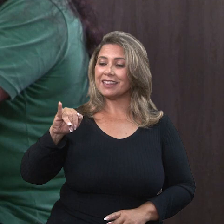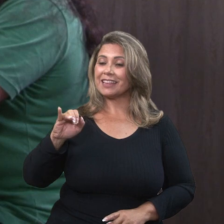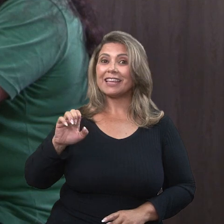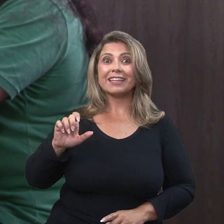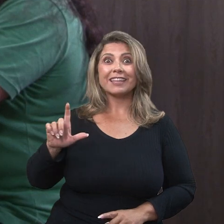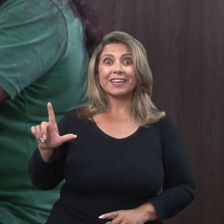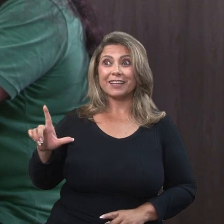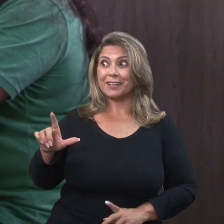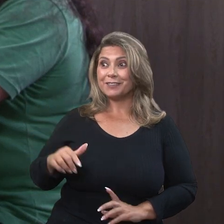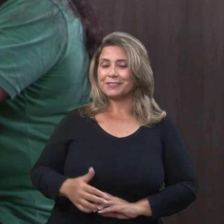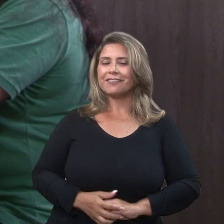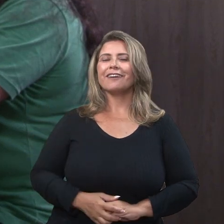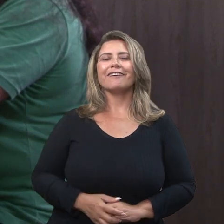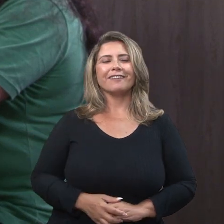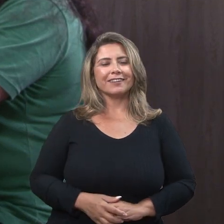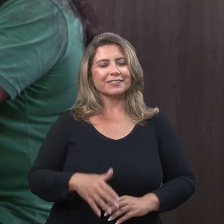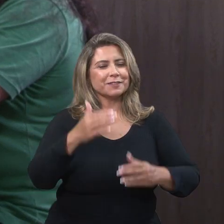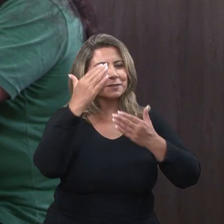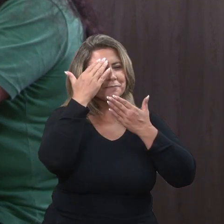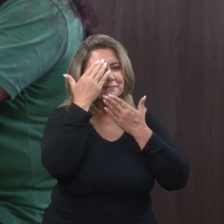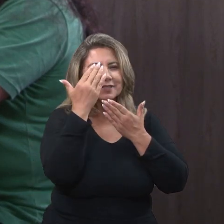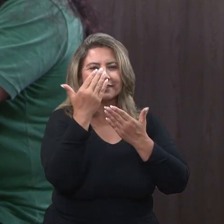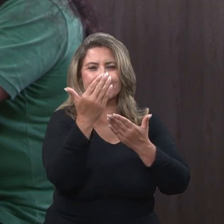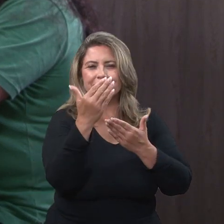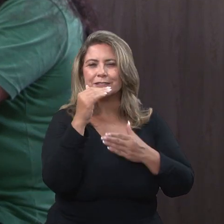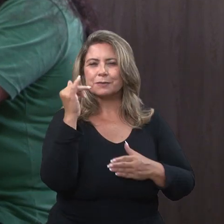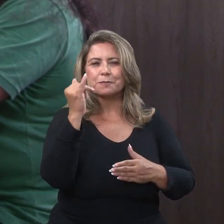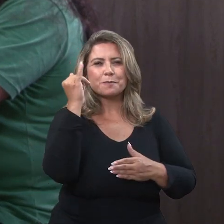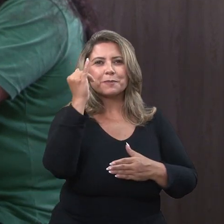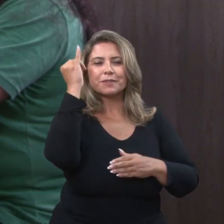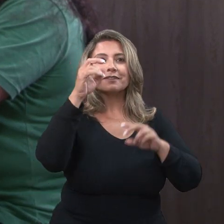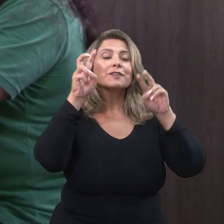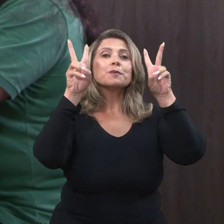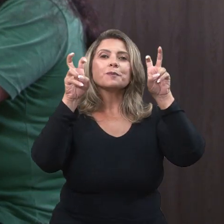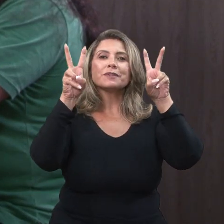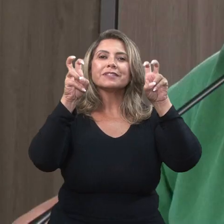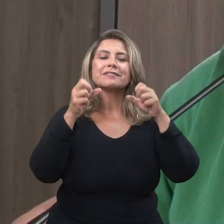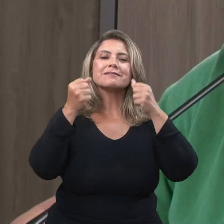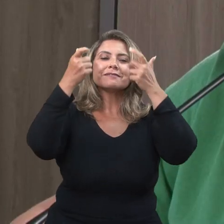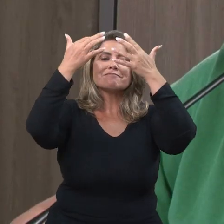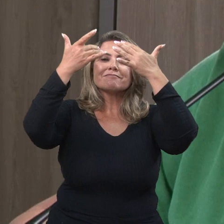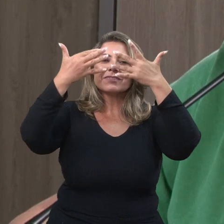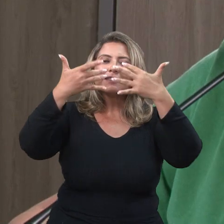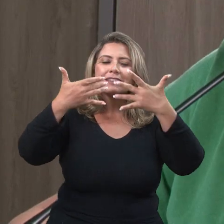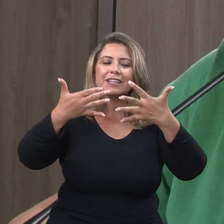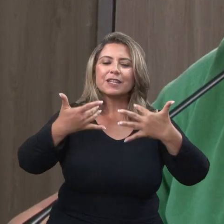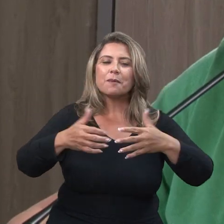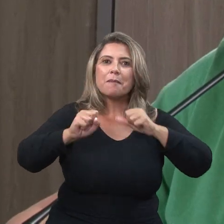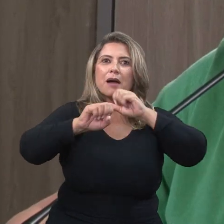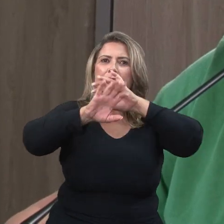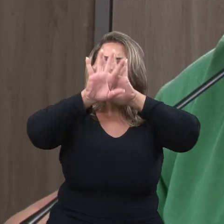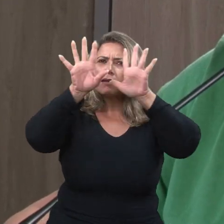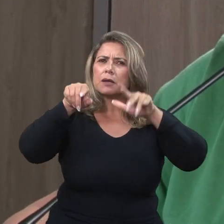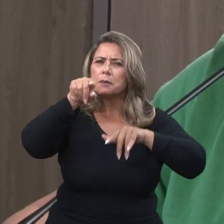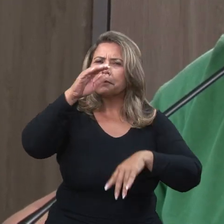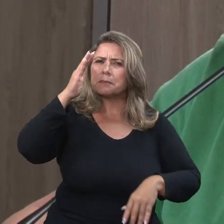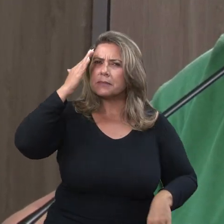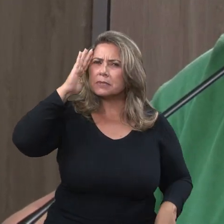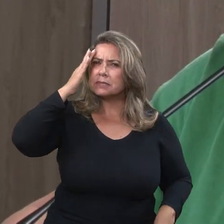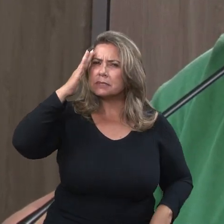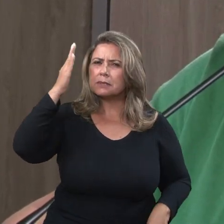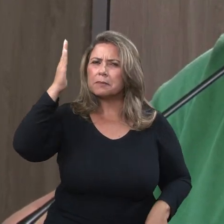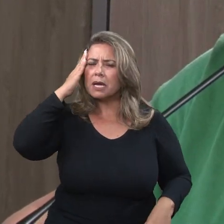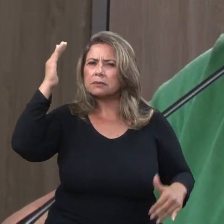pela oportunidade de tratar desse assunto fundamental, e a gente sempre tenta esclarecer para que as pessoas tenham o máximo de